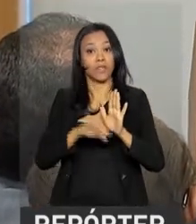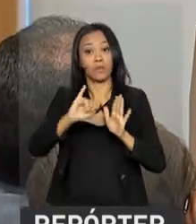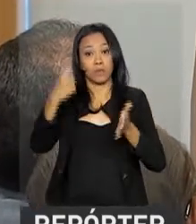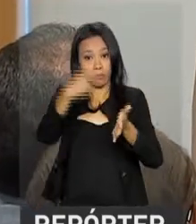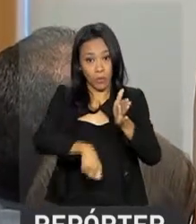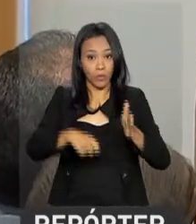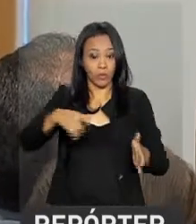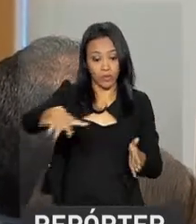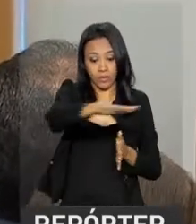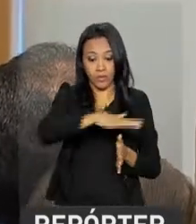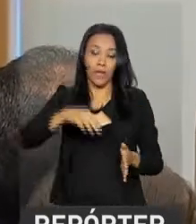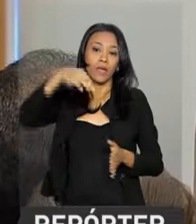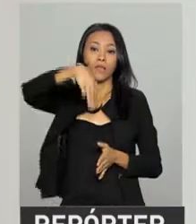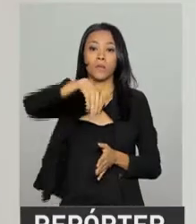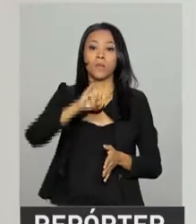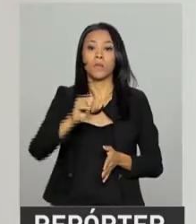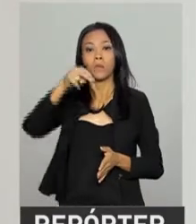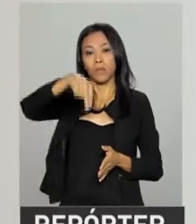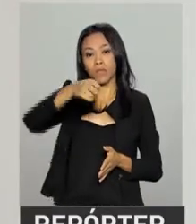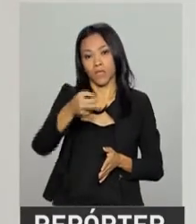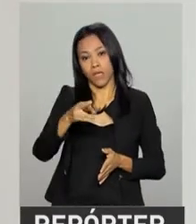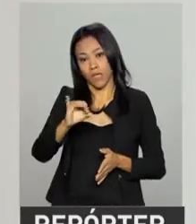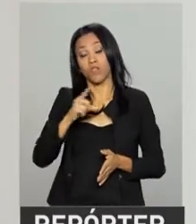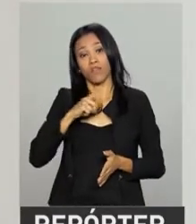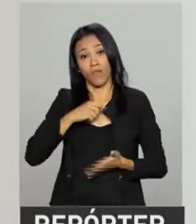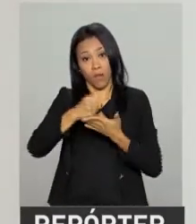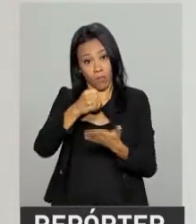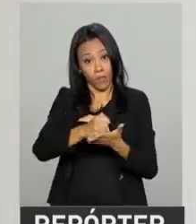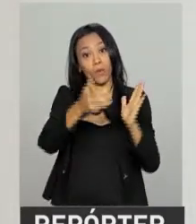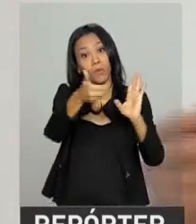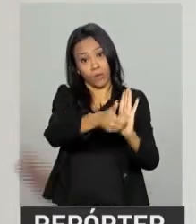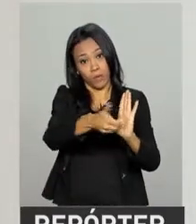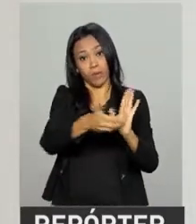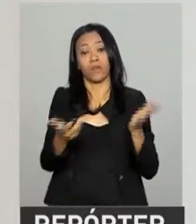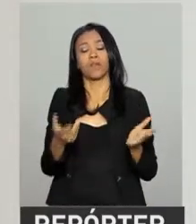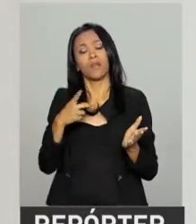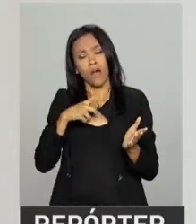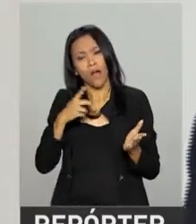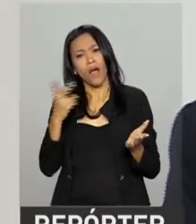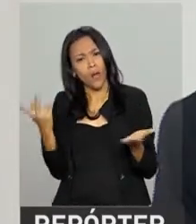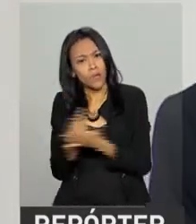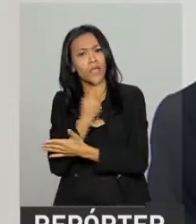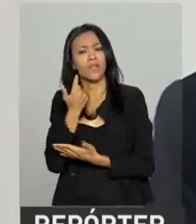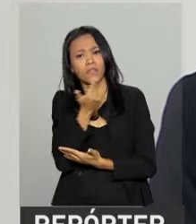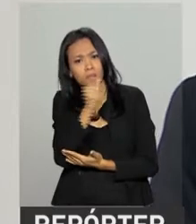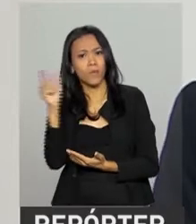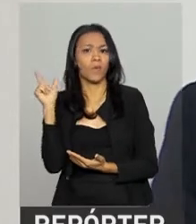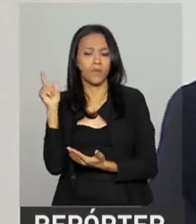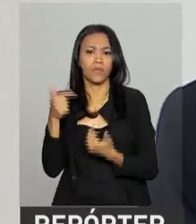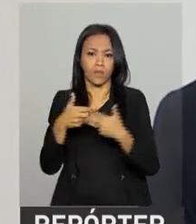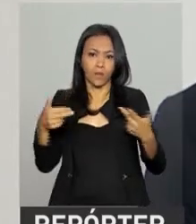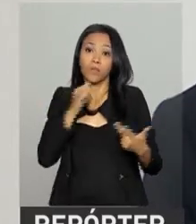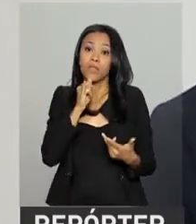das mineradoras no congresso segundo o presidente isso também ocorre com outras iniciativas propostas pelo governo